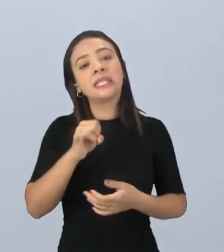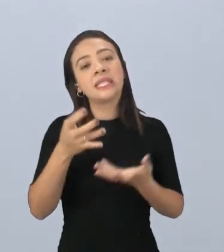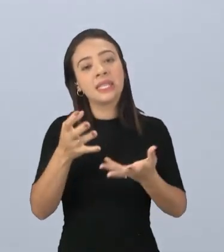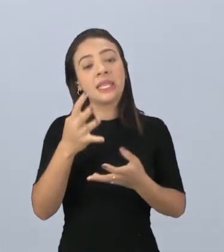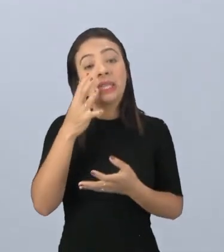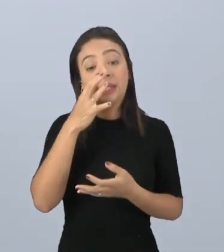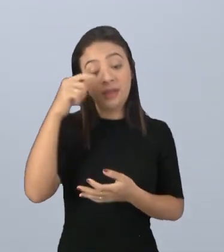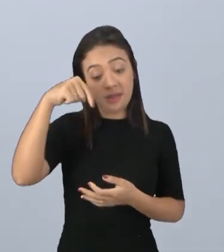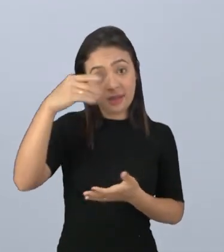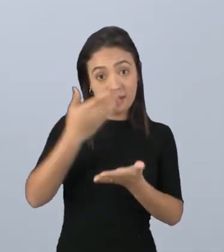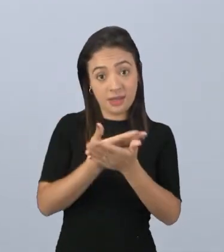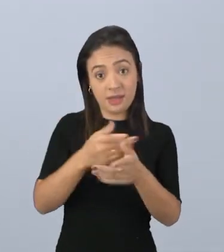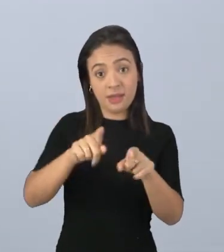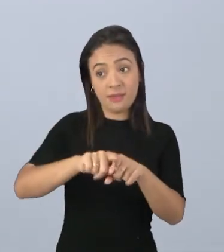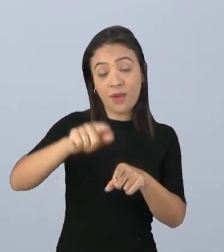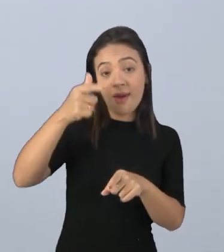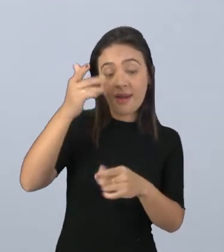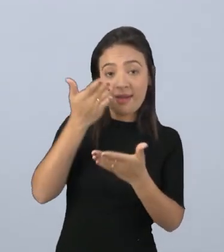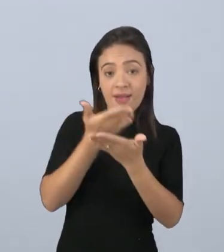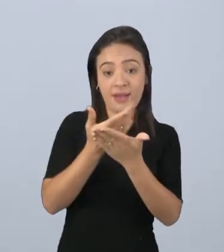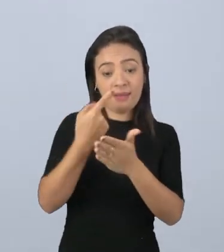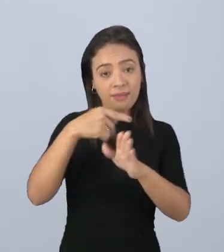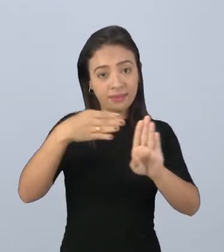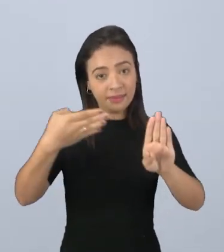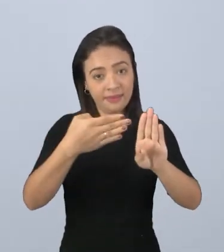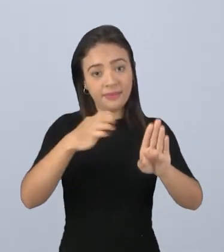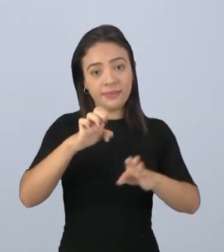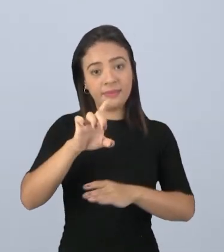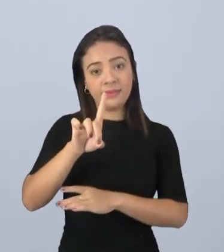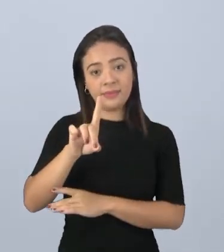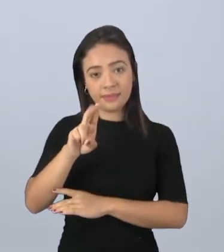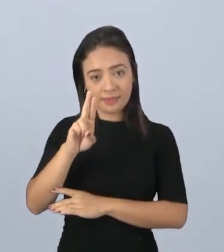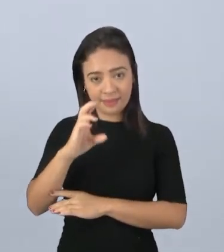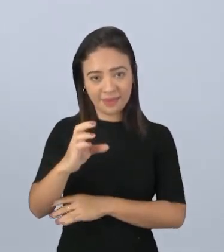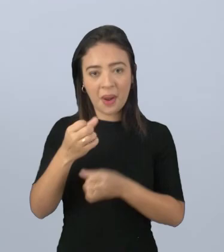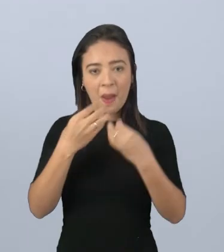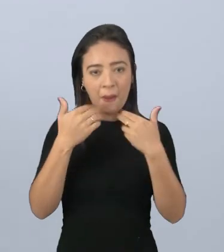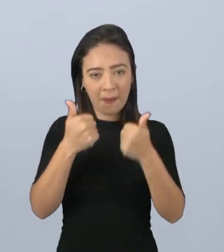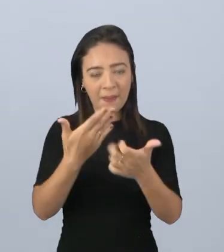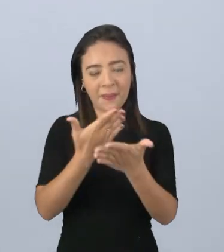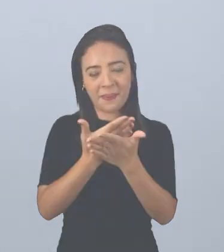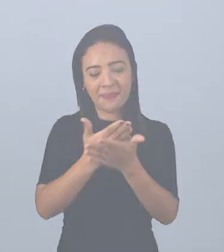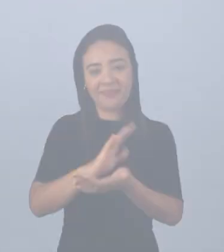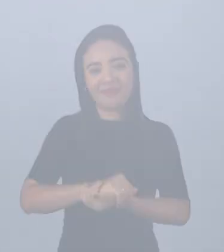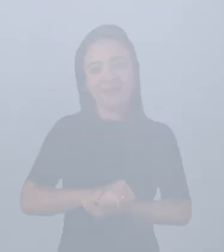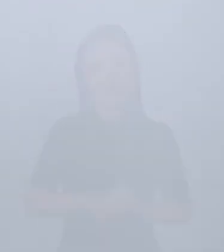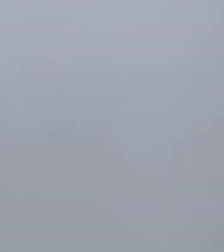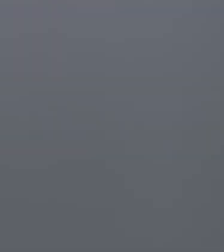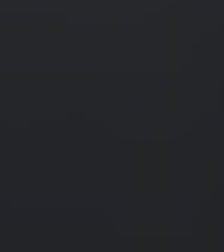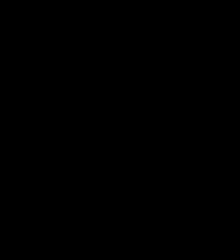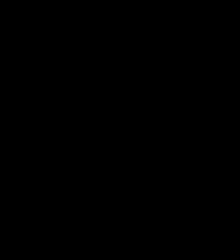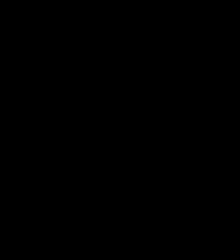quiser rever a esta e a outras aulas, acesse a plataforma Eduque e bons estudos!